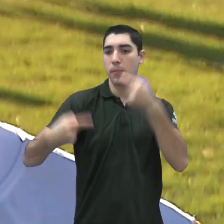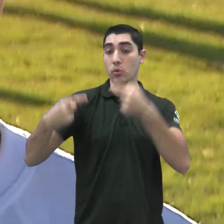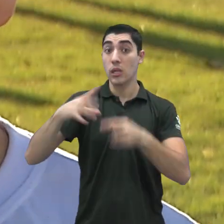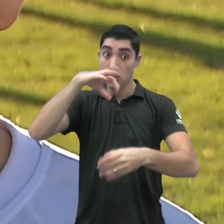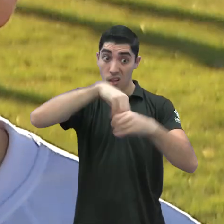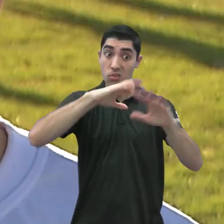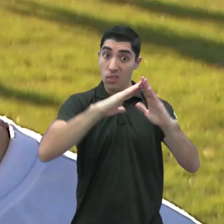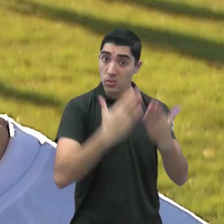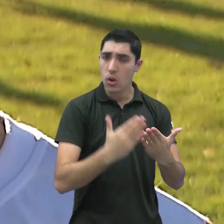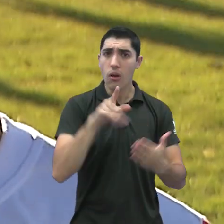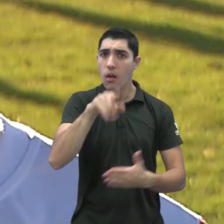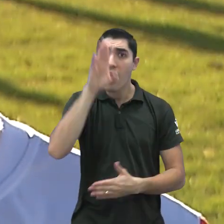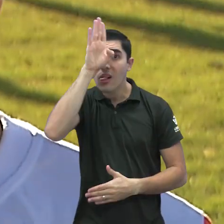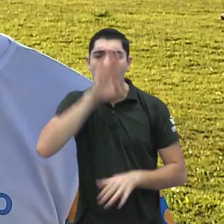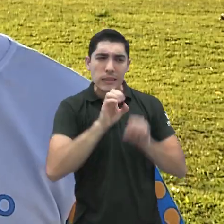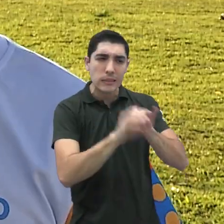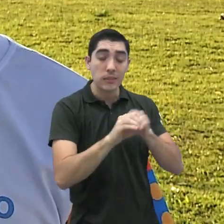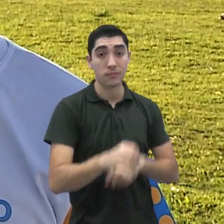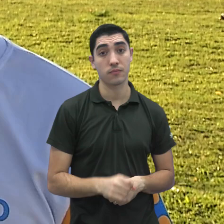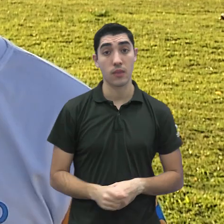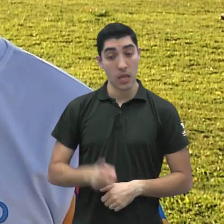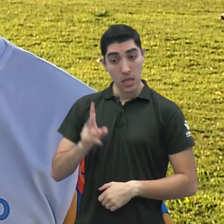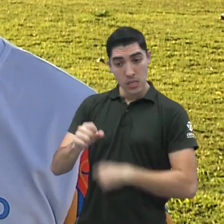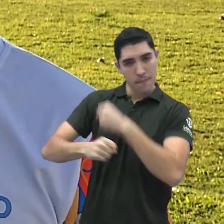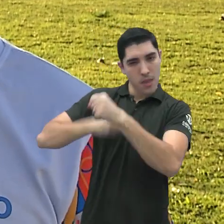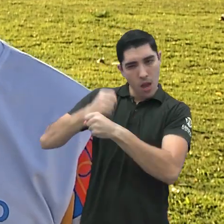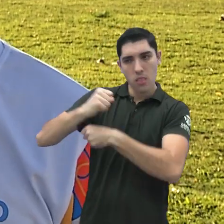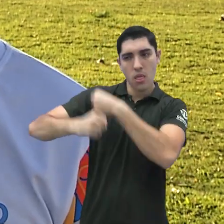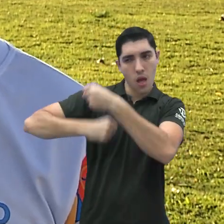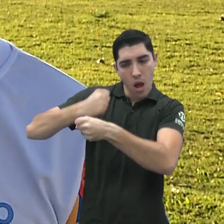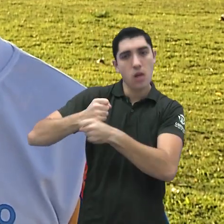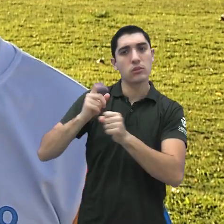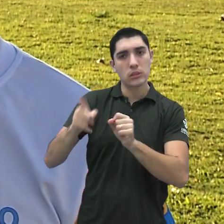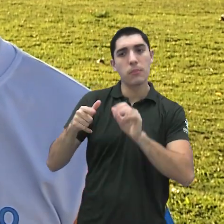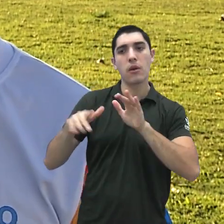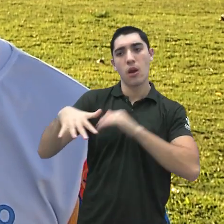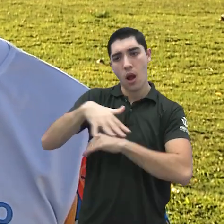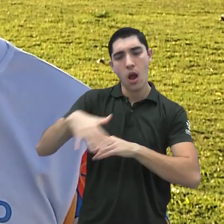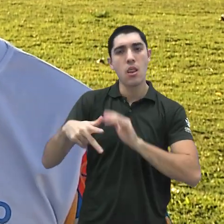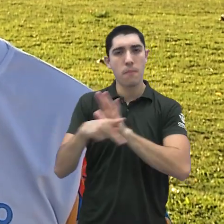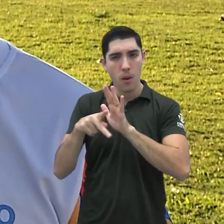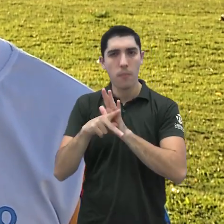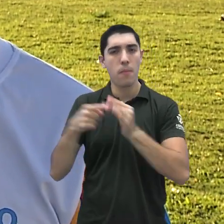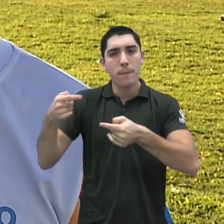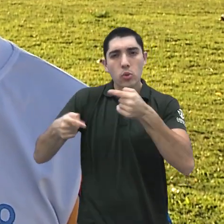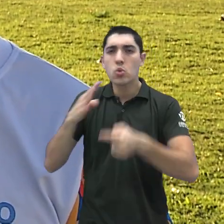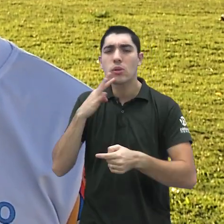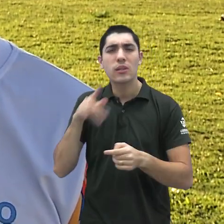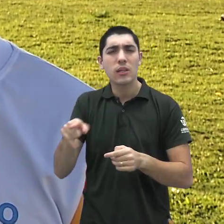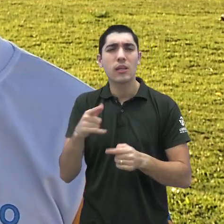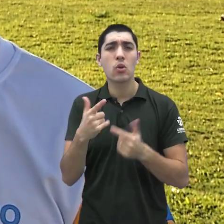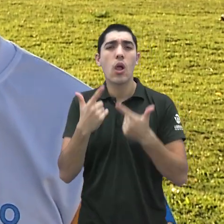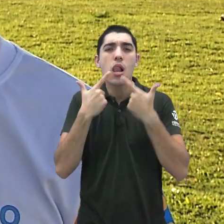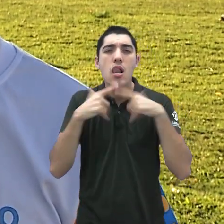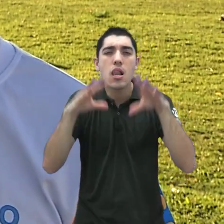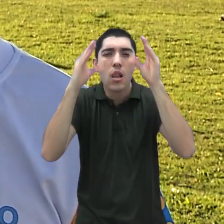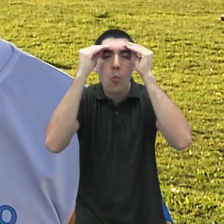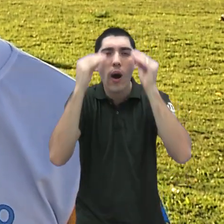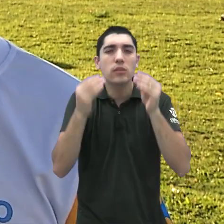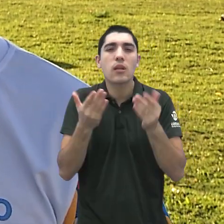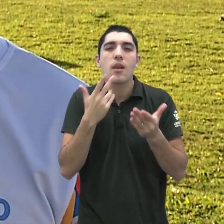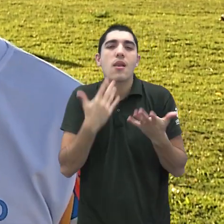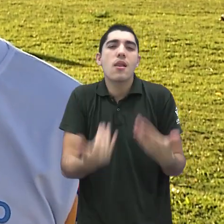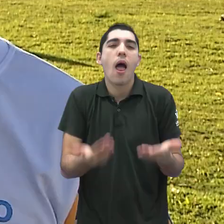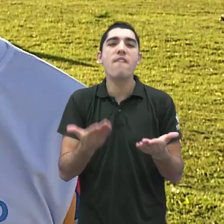escolas de forma gratuita. Todo ano tem ali um ciclo formativo em educação política, com uma linguagem bem acessível, com conteúdo muito